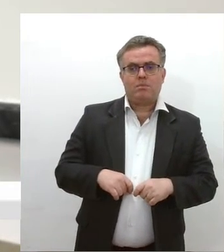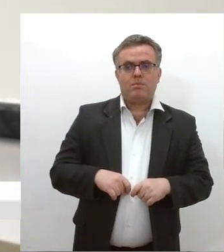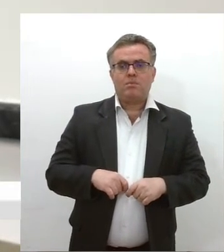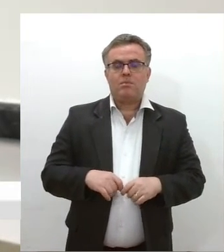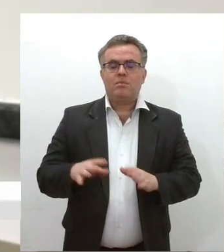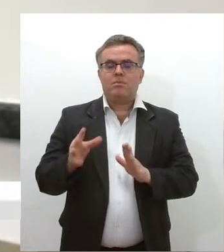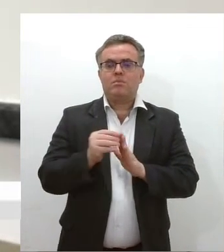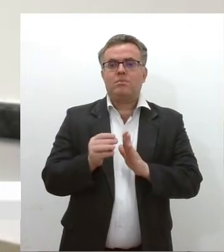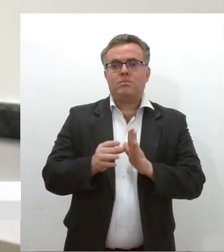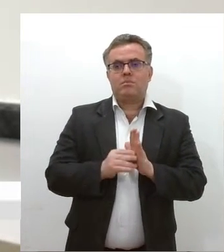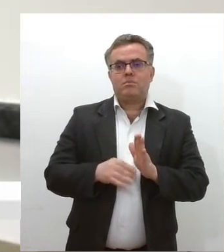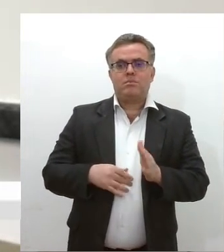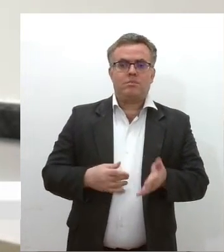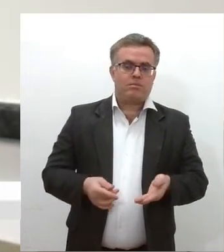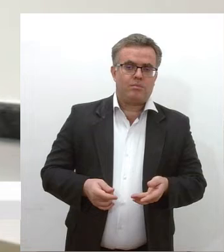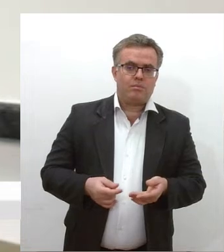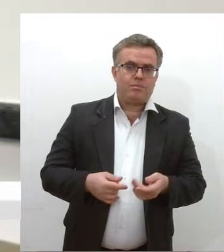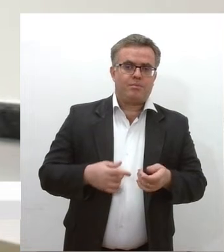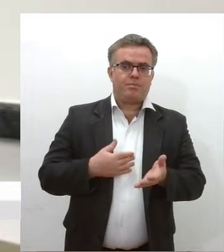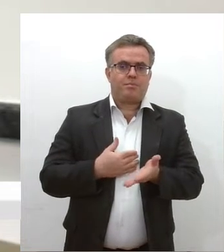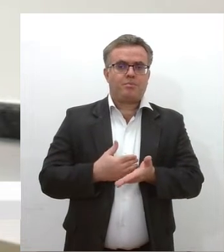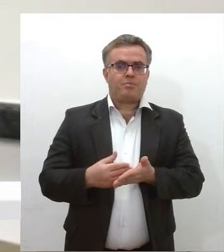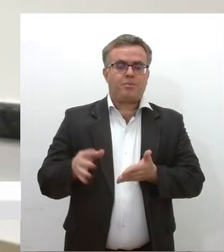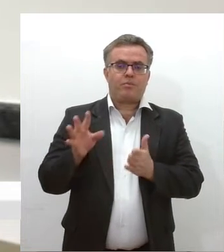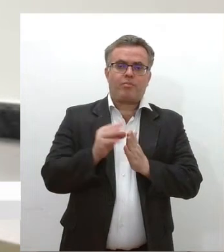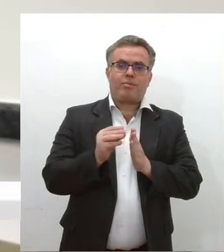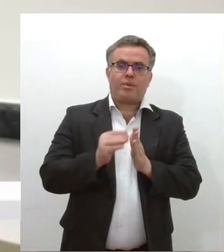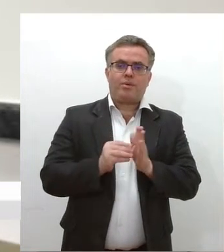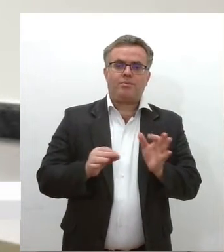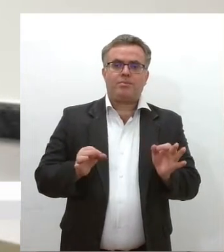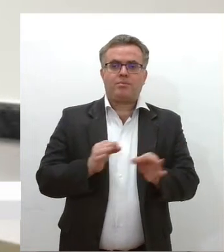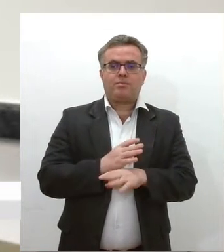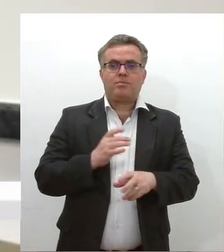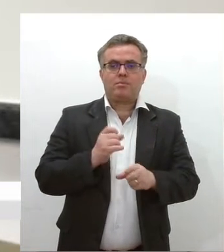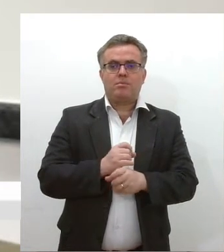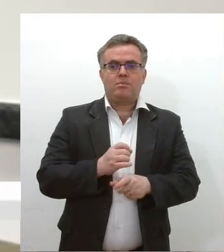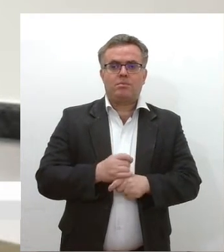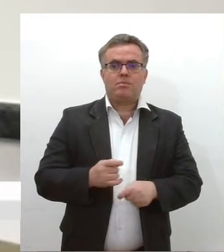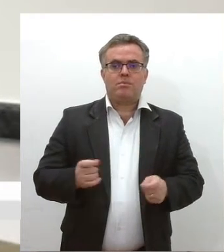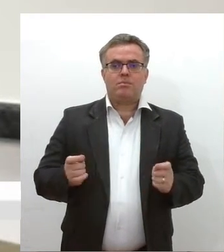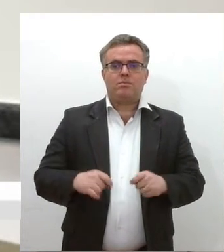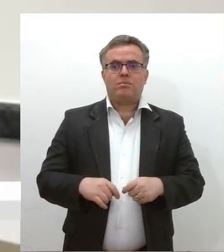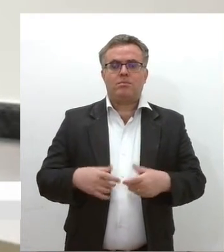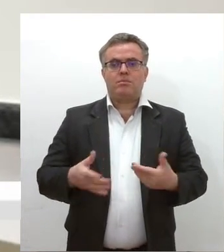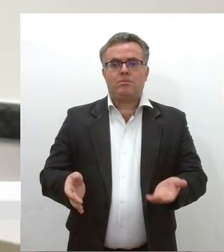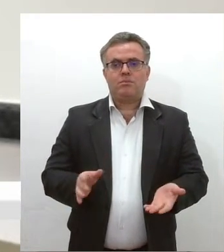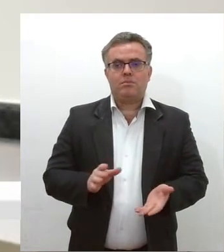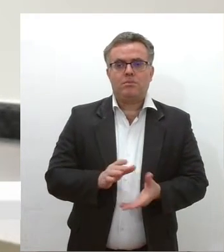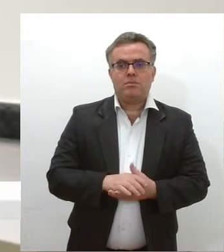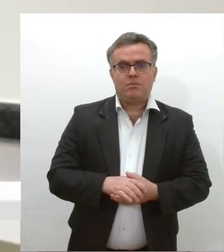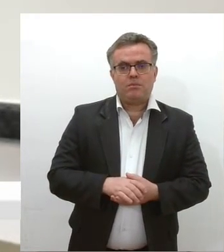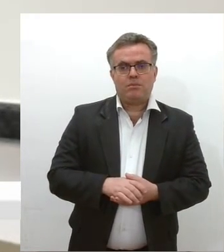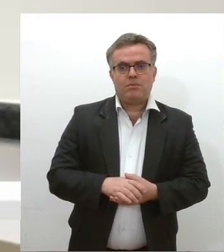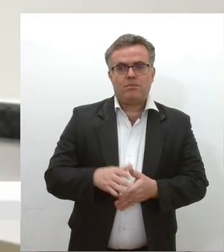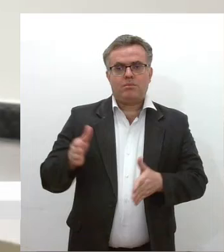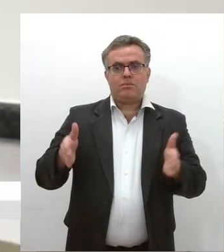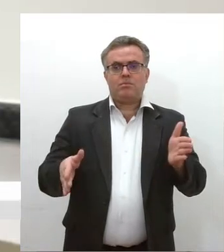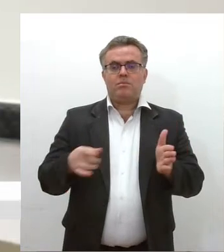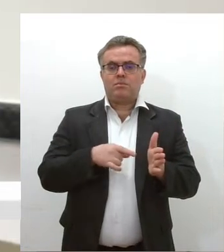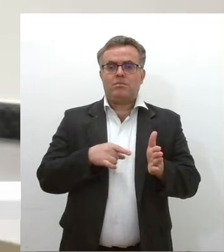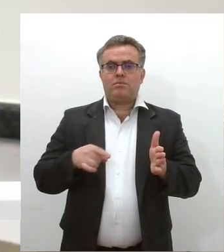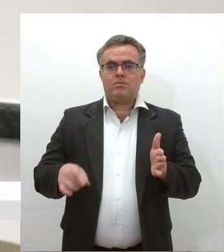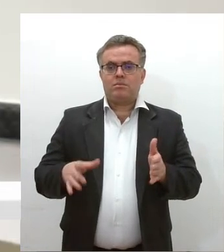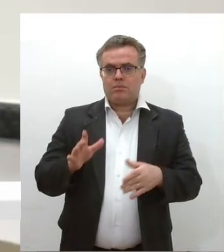momento que a gente anota a menstruação, a gente consegue fazer um cálculo do período fértil. E o cálculo do período fértil pode não ser tão